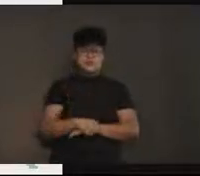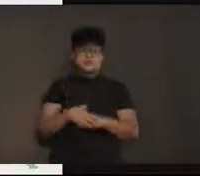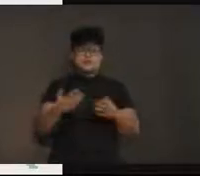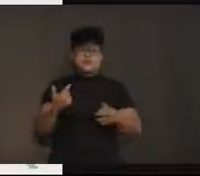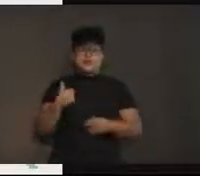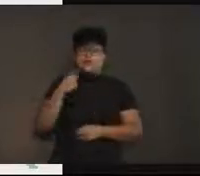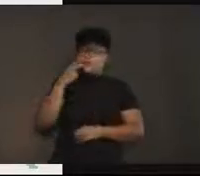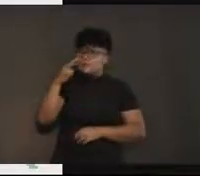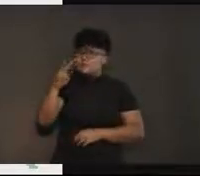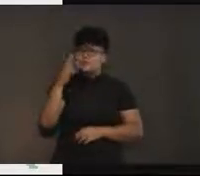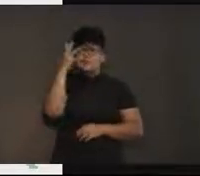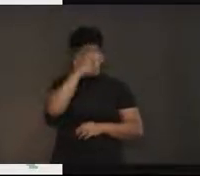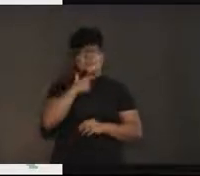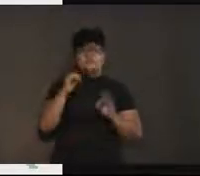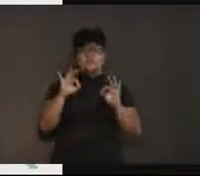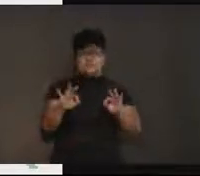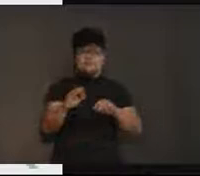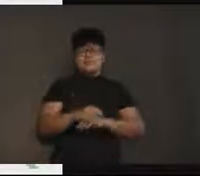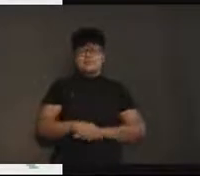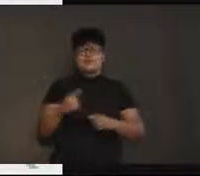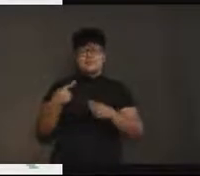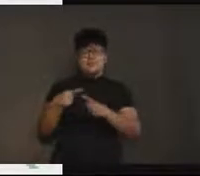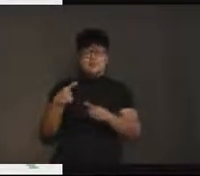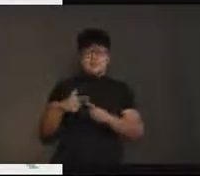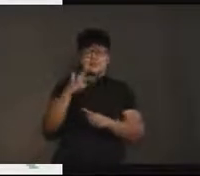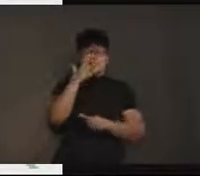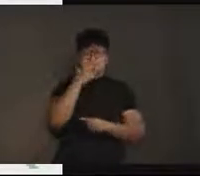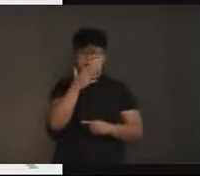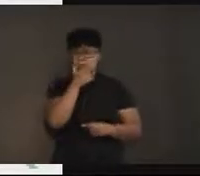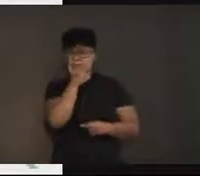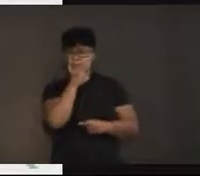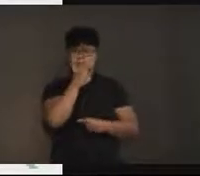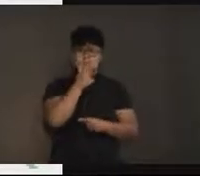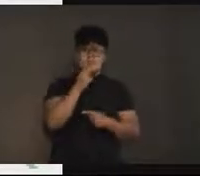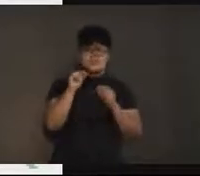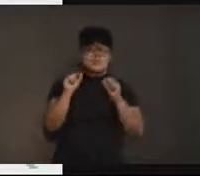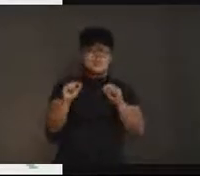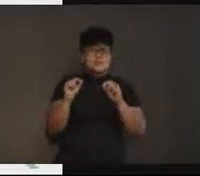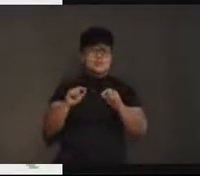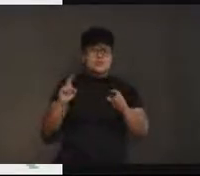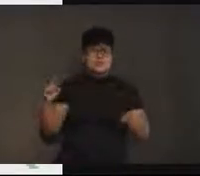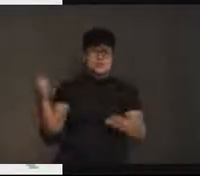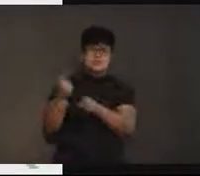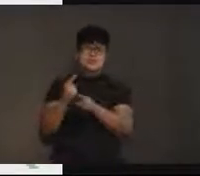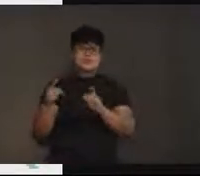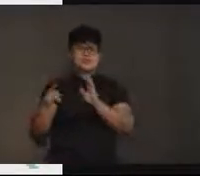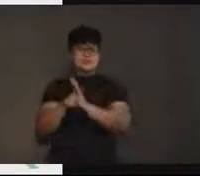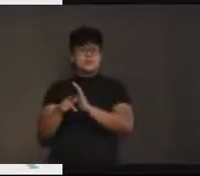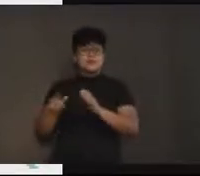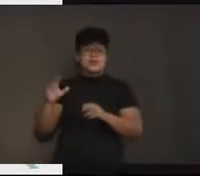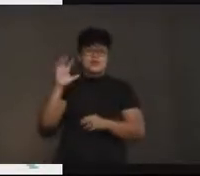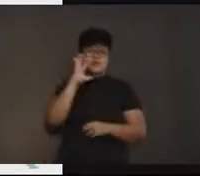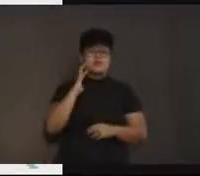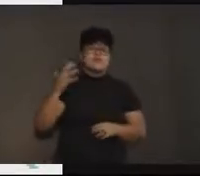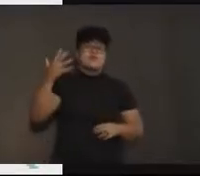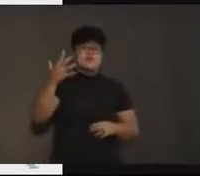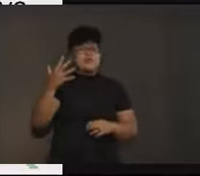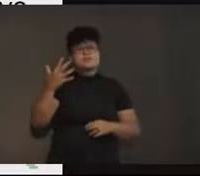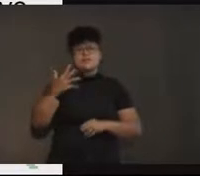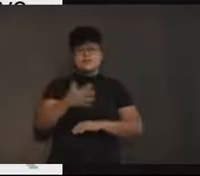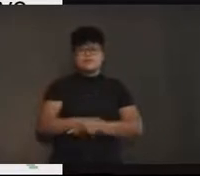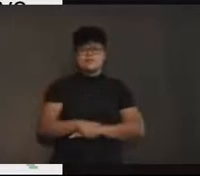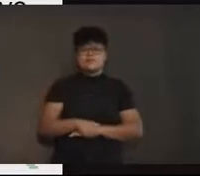foto porque dá uma impressão né do que vai ser encontrado na hora de resolver o sistema de equações de